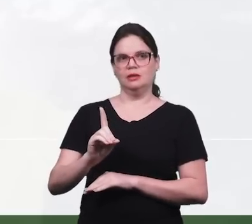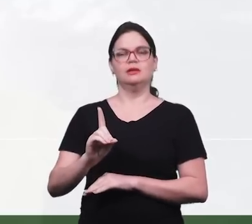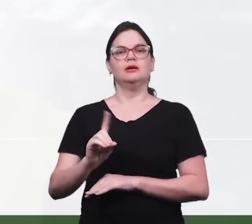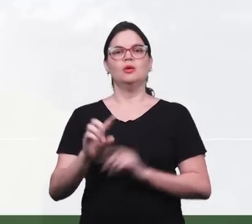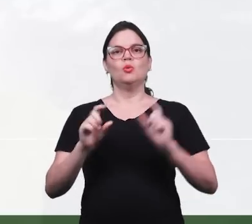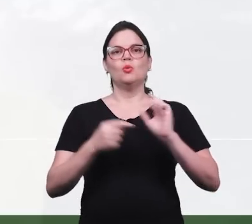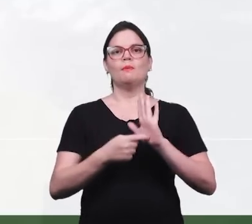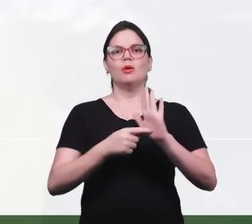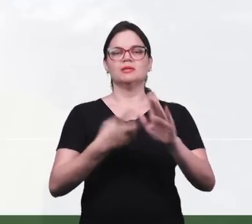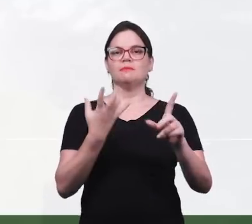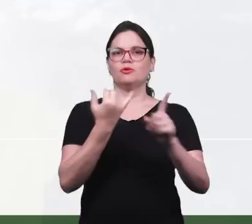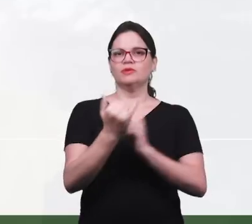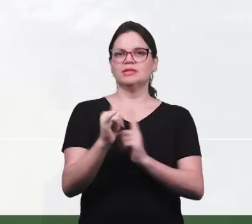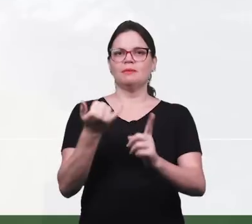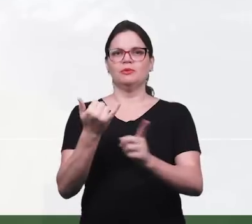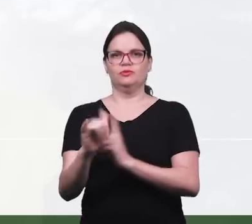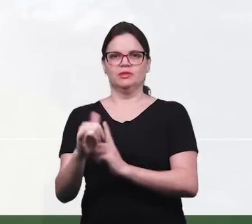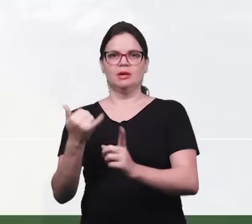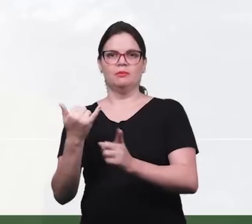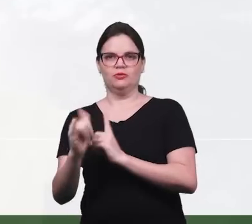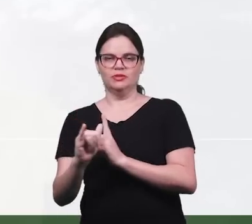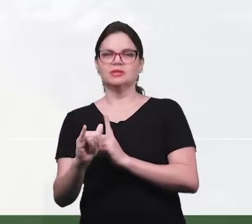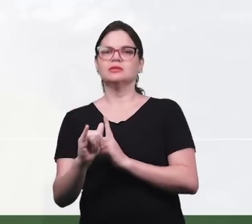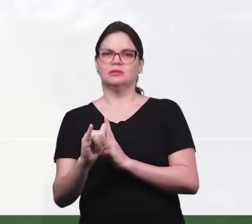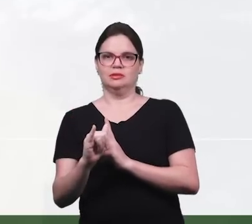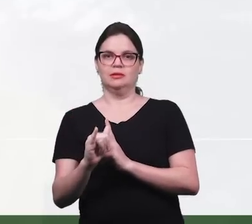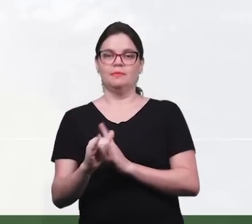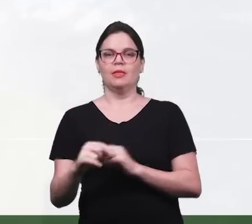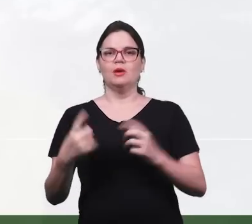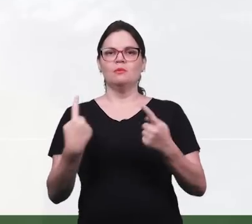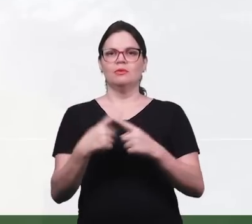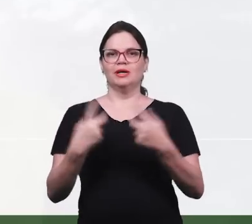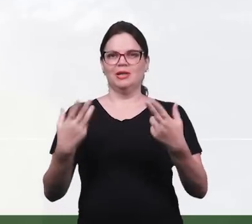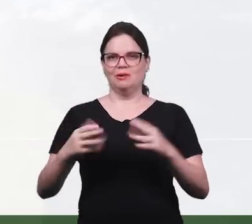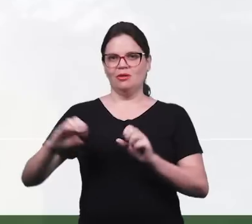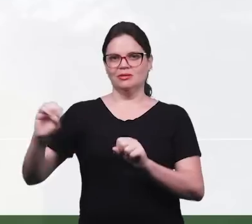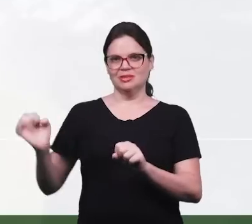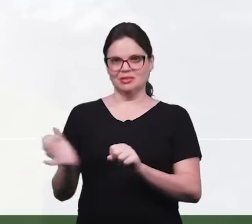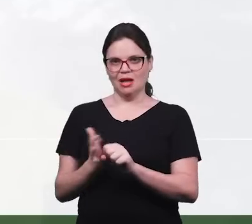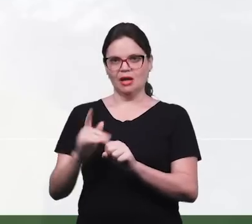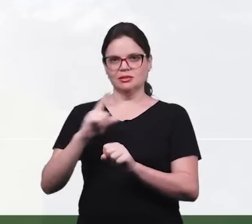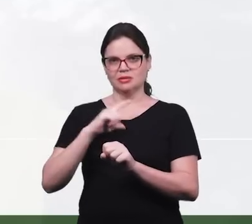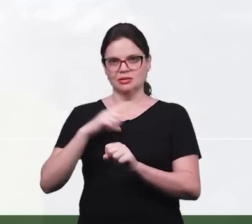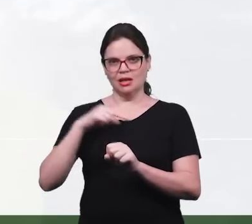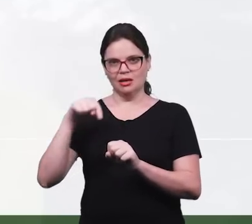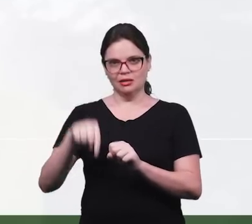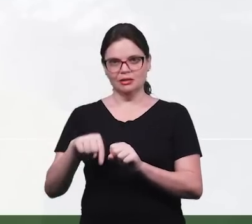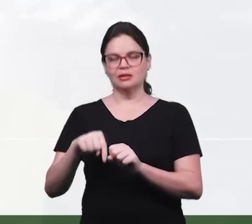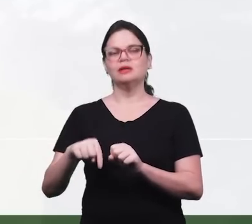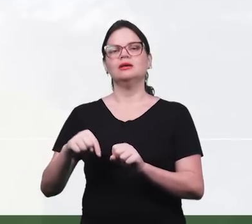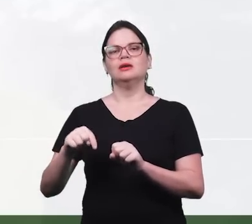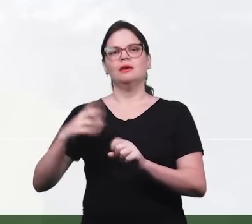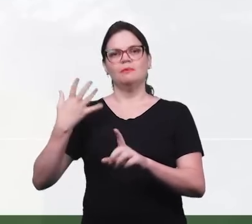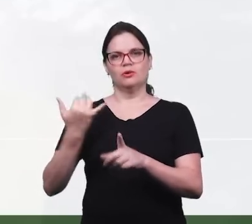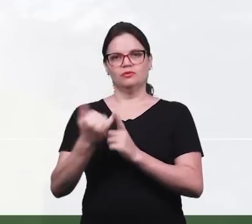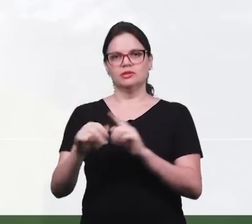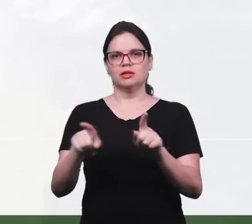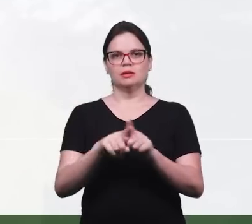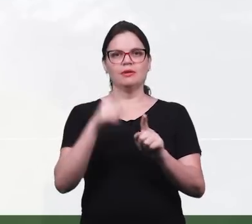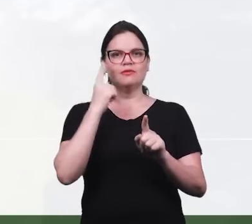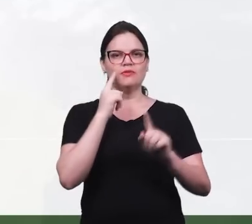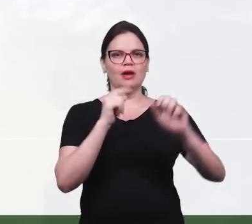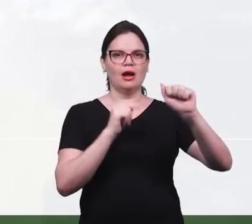diz às igrejas a partir de Sardes, nos tópicos a seguir. Faça o seu comentário. Então, os tópicos